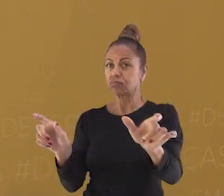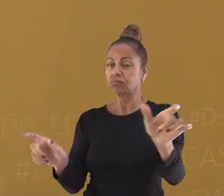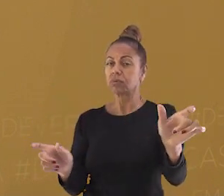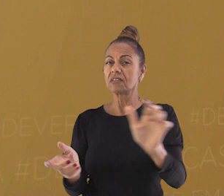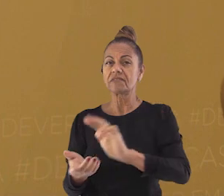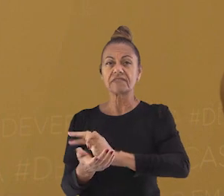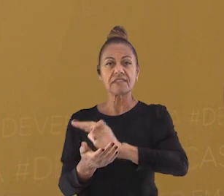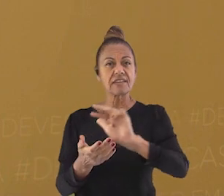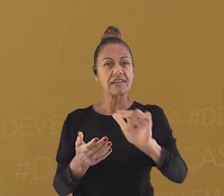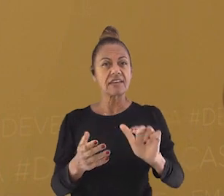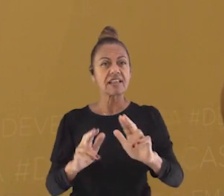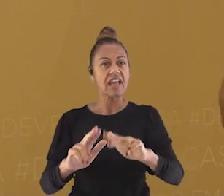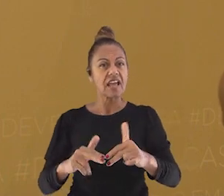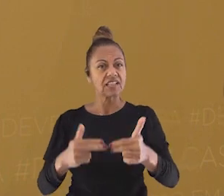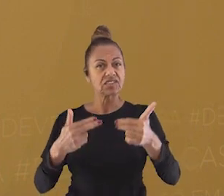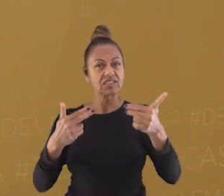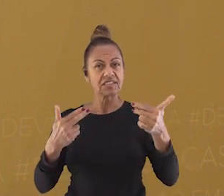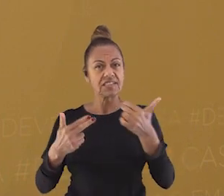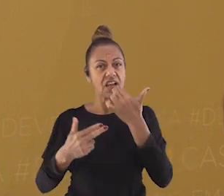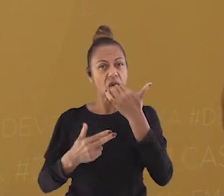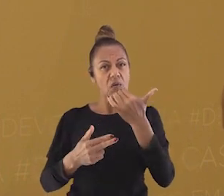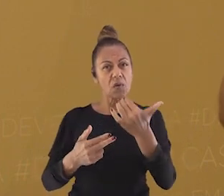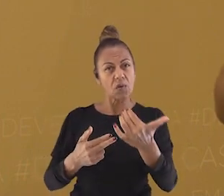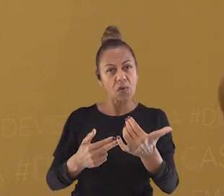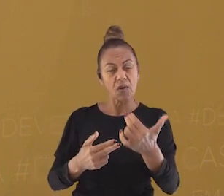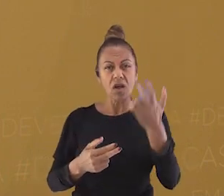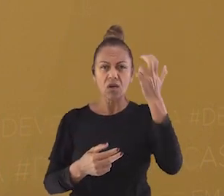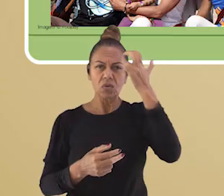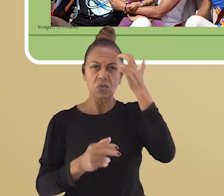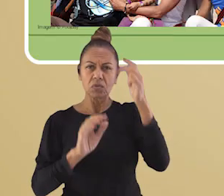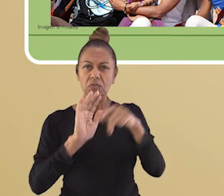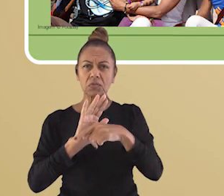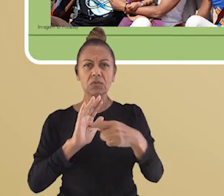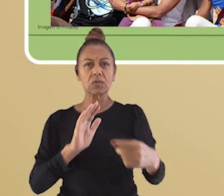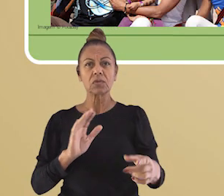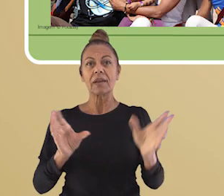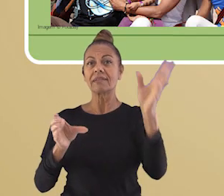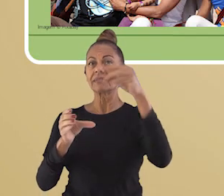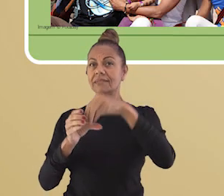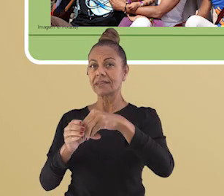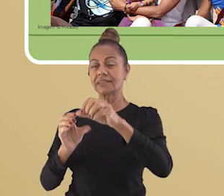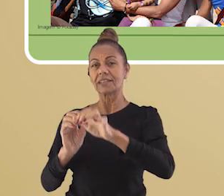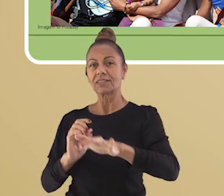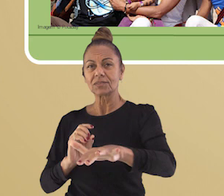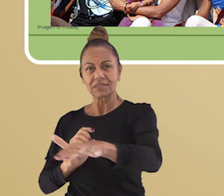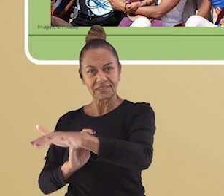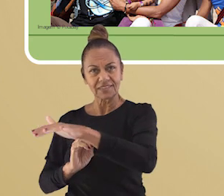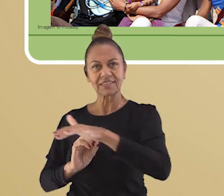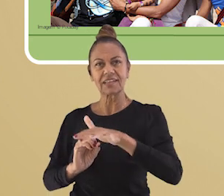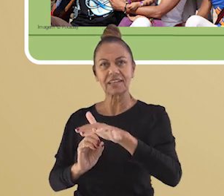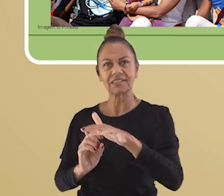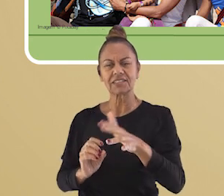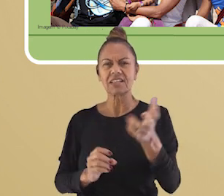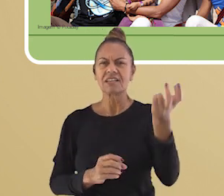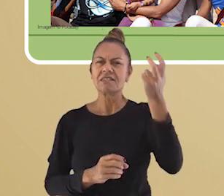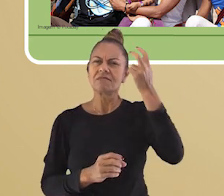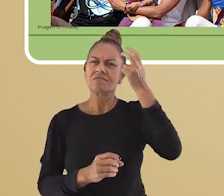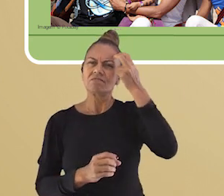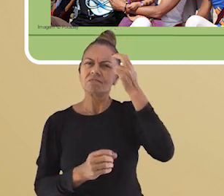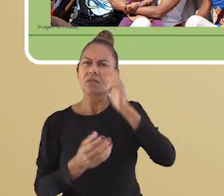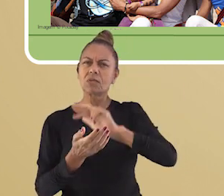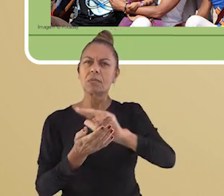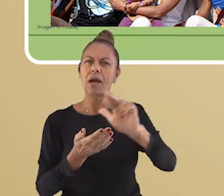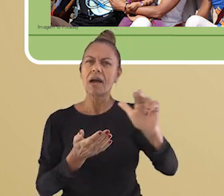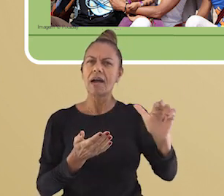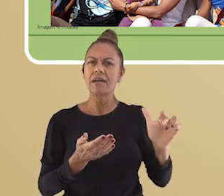diferenças étnicas e culturais são importantes e compõem a sociedade. Esse multiculturalismo